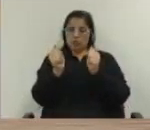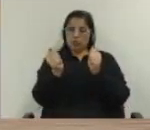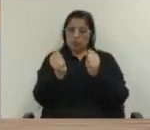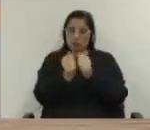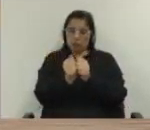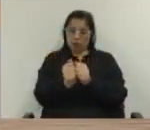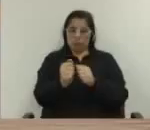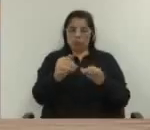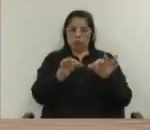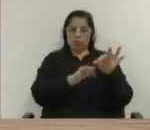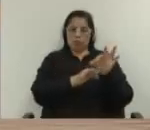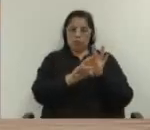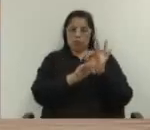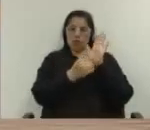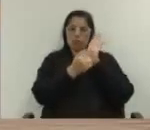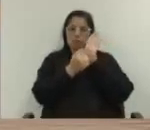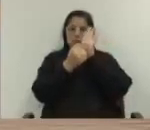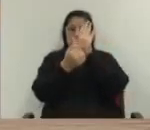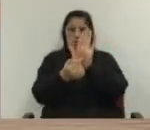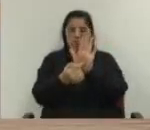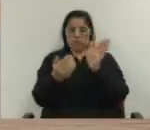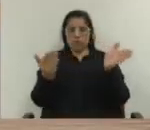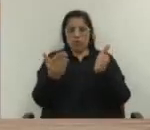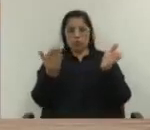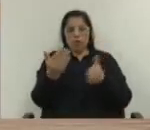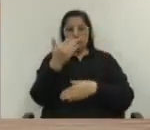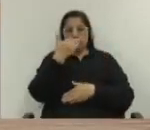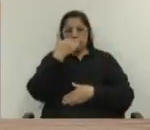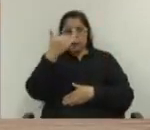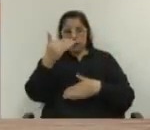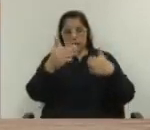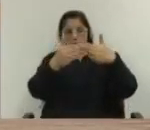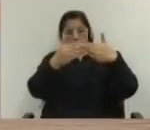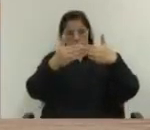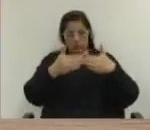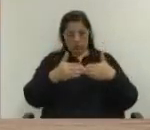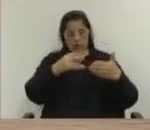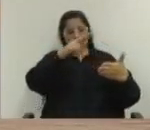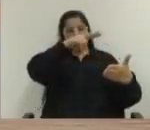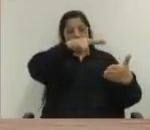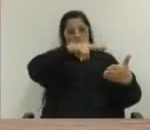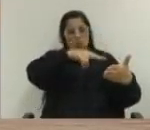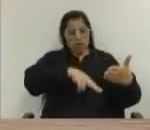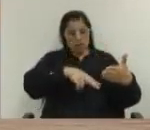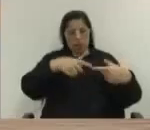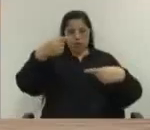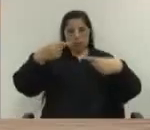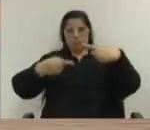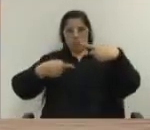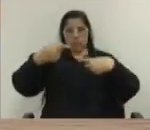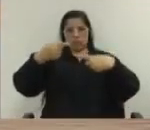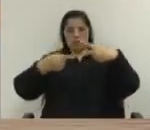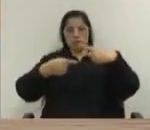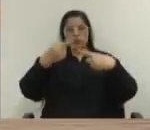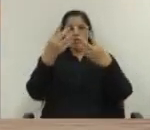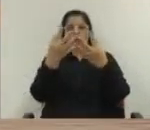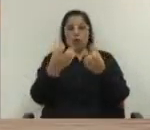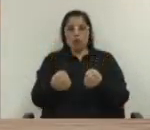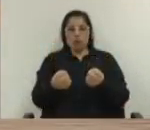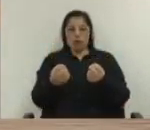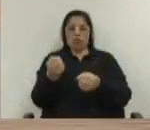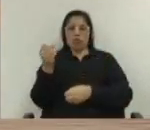apresentado. Solicitamos que a presente proposta de lei seja apreciada, discutida e, ao final, aprovada pelos ilustres vereadores em regime de